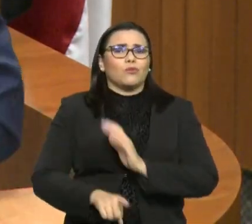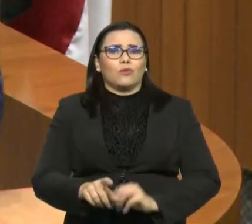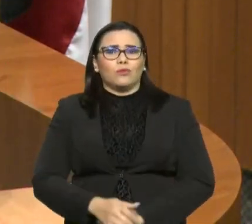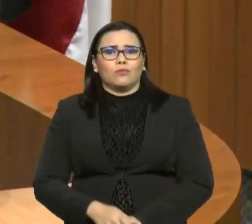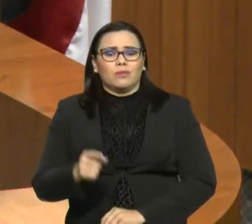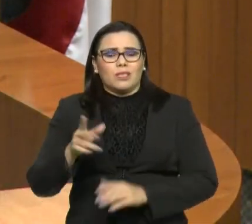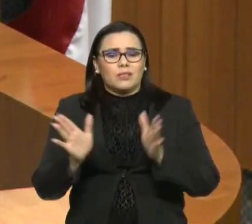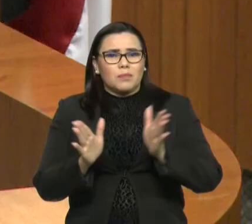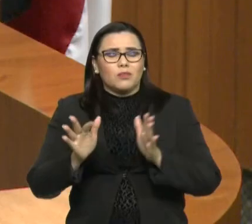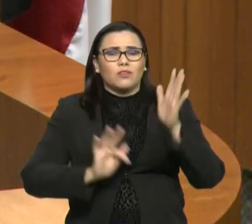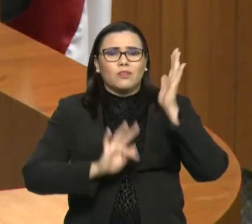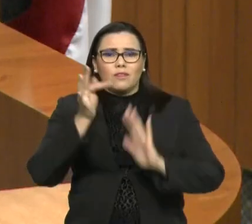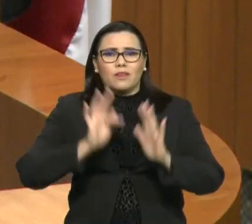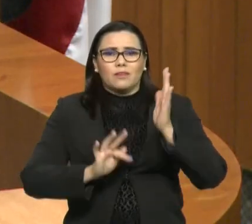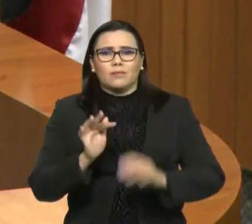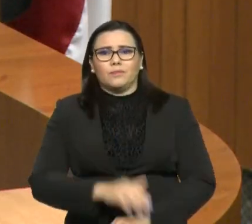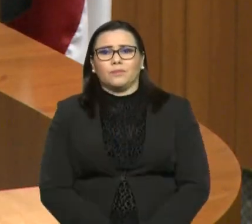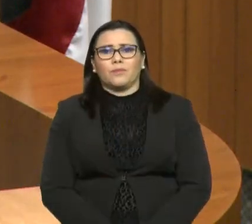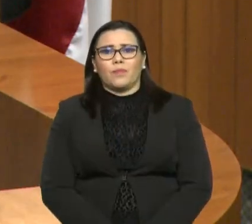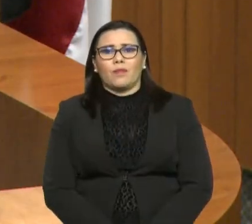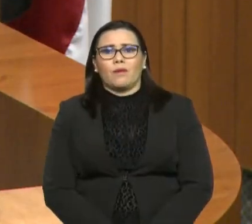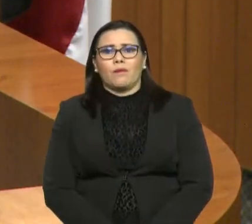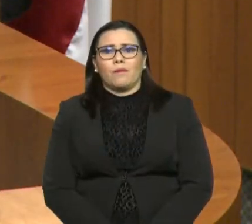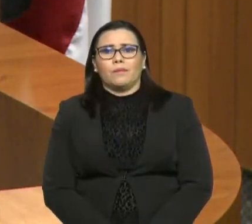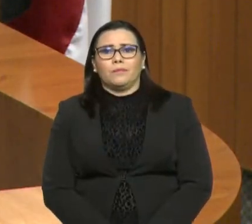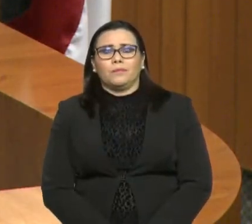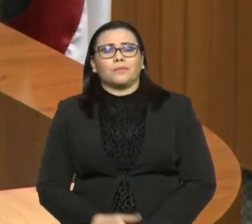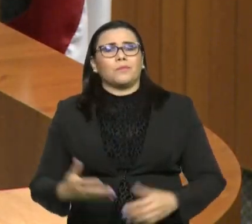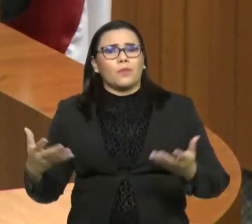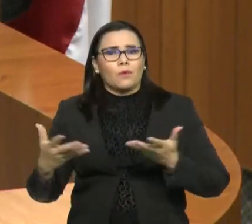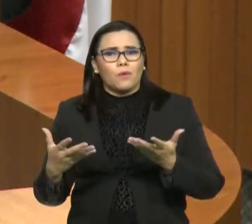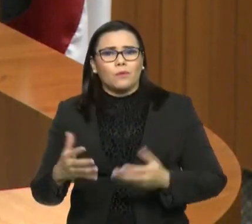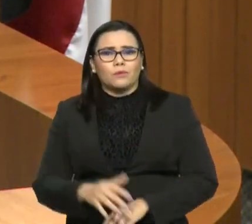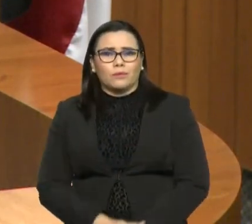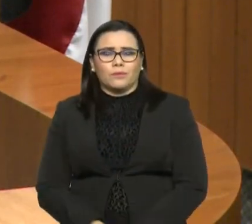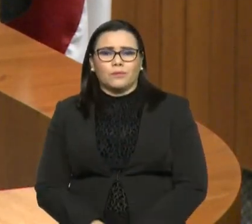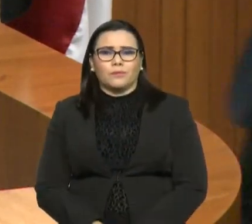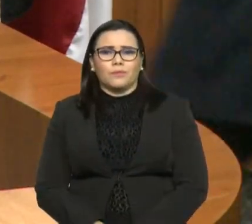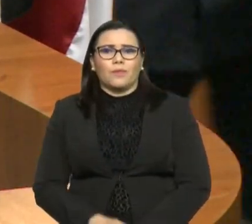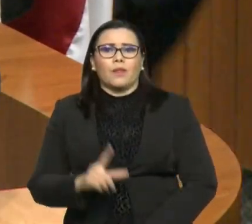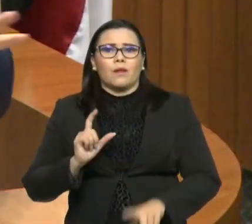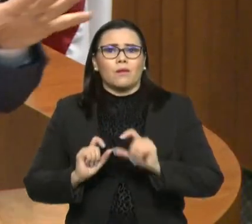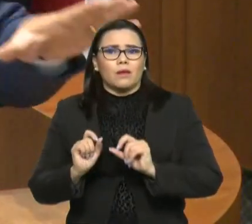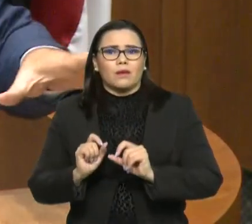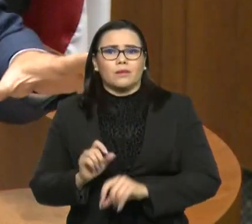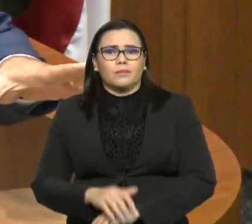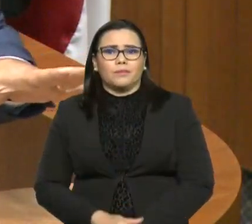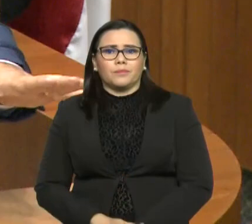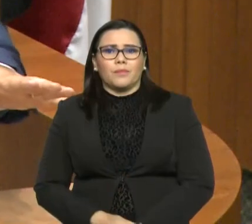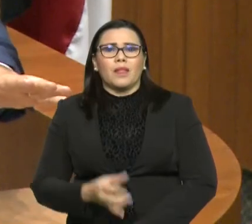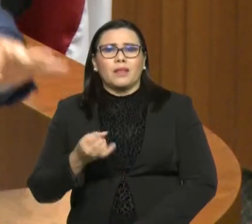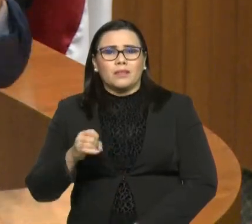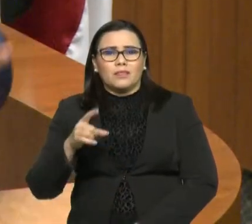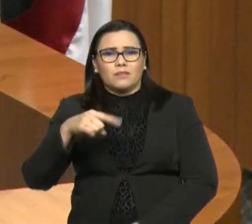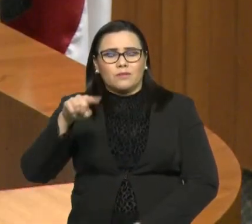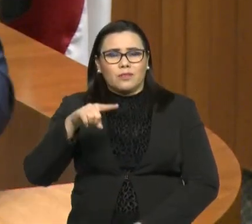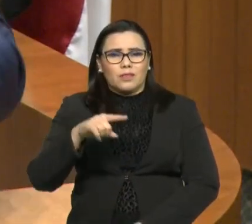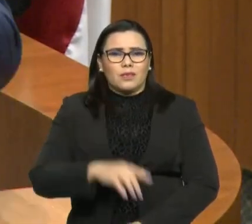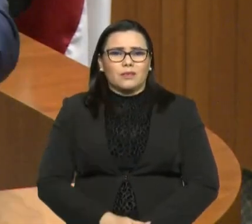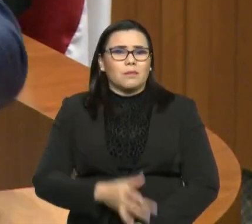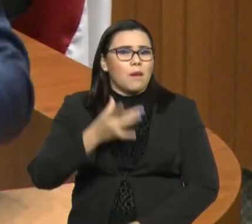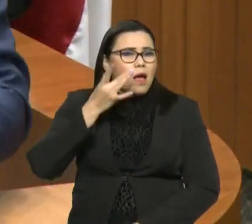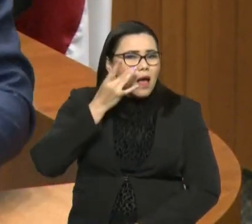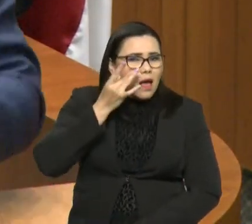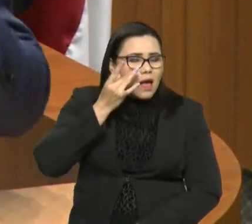Hoje, compra-se, hoje o produtor que tem um aumento nos insumos, se vocês forem averiguar, o